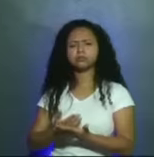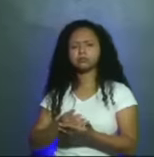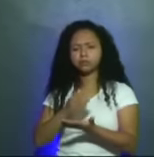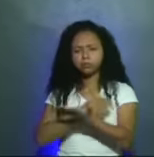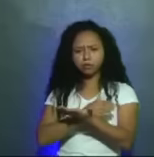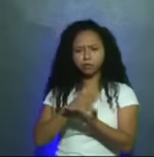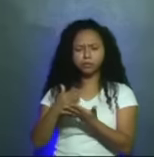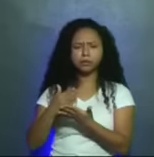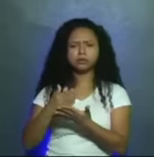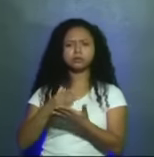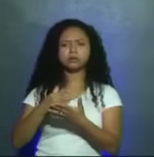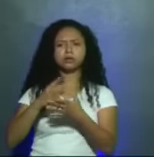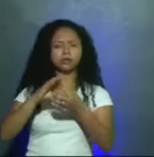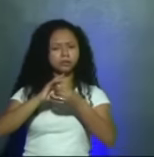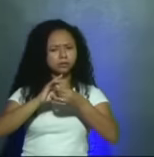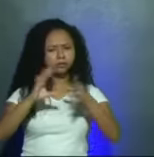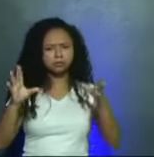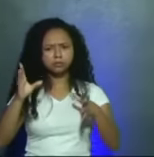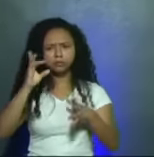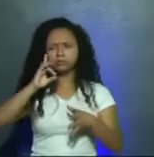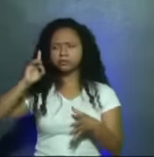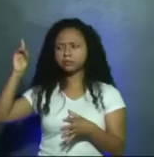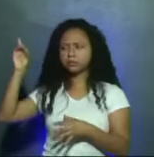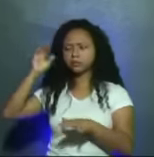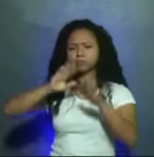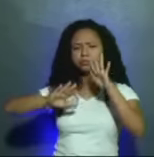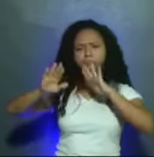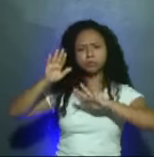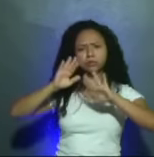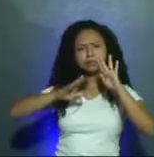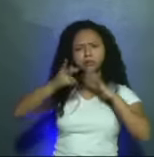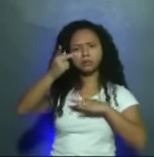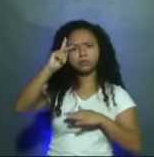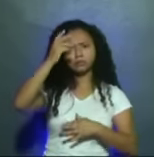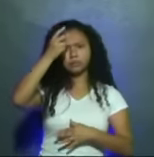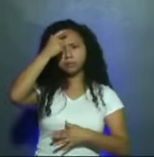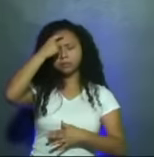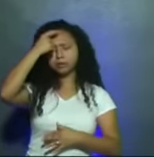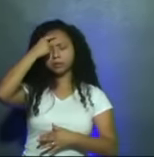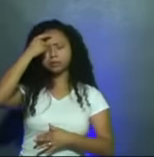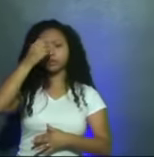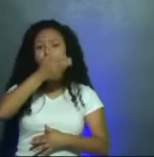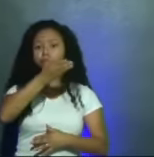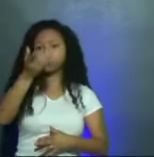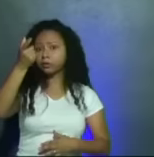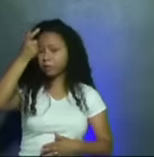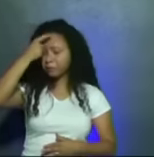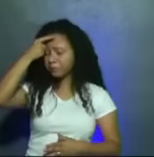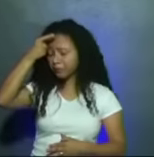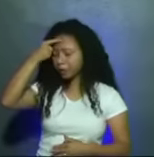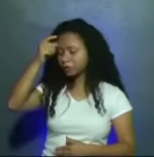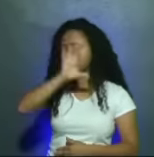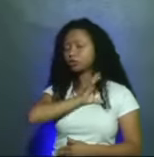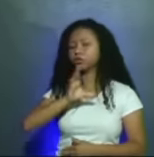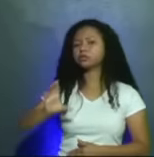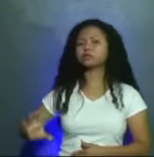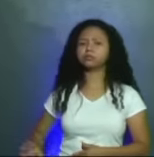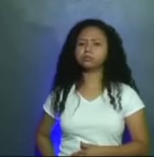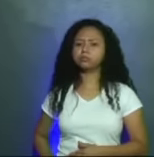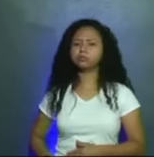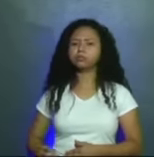Deus cuidar da sua mente. Sabe que você tem a mente de Cristo, e não deixa